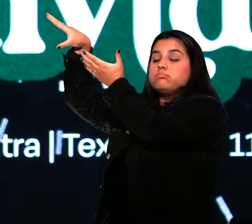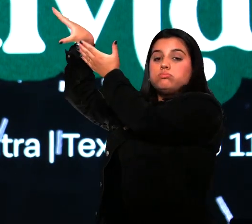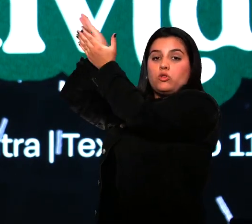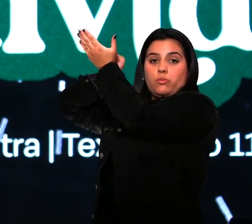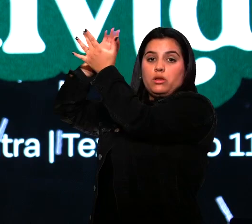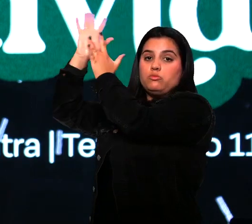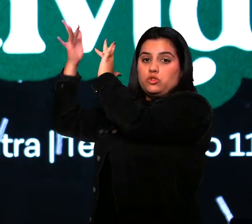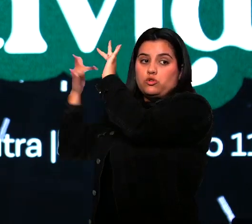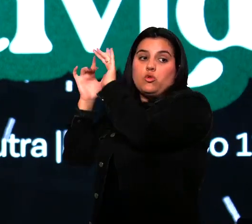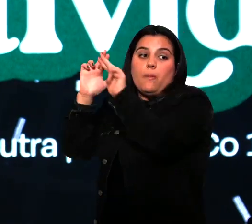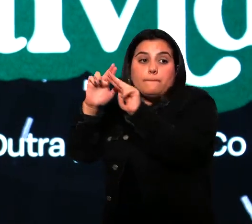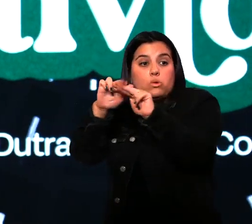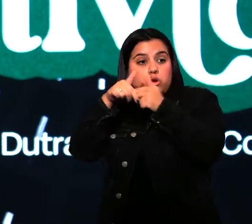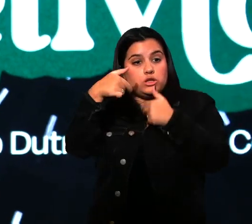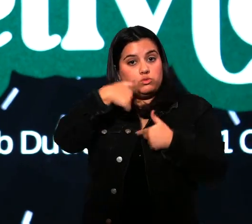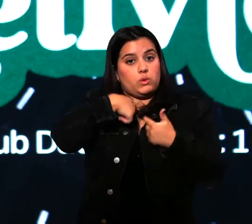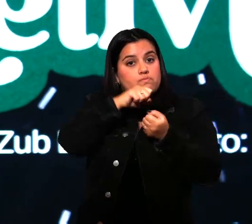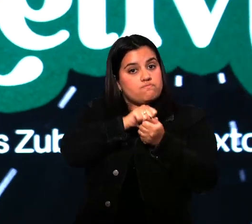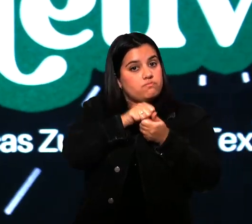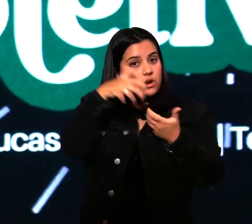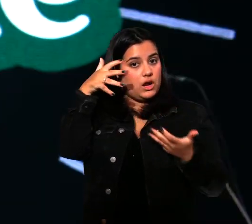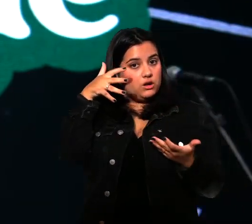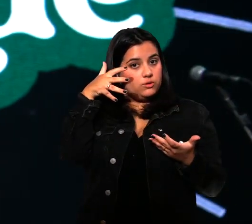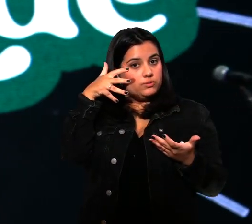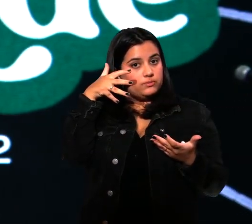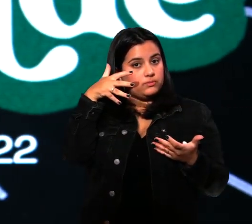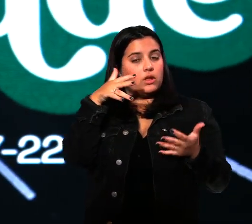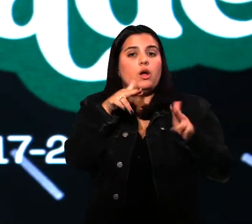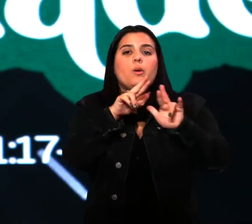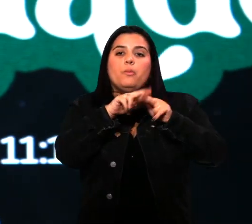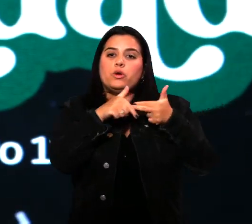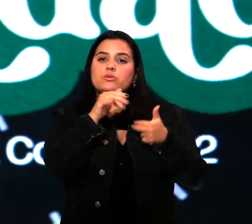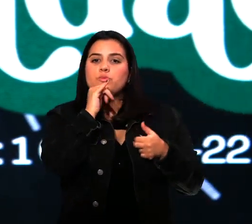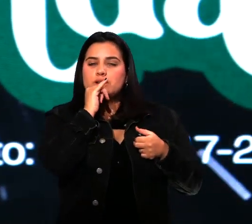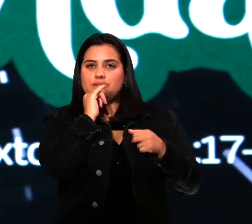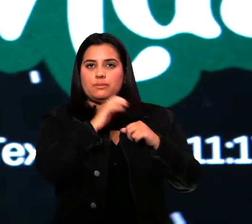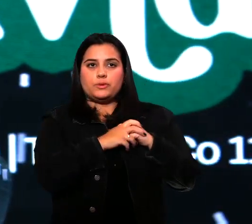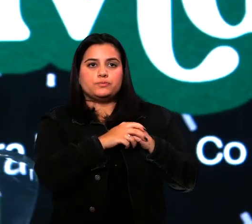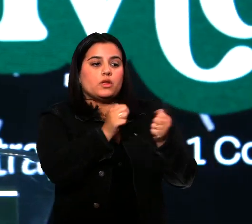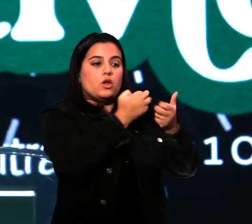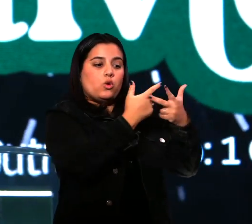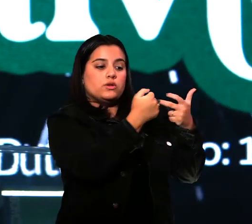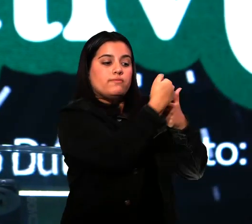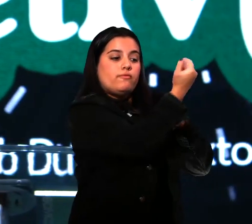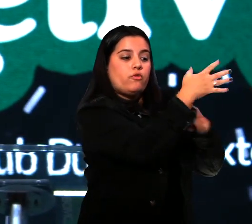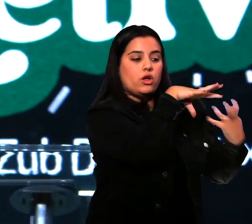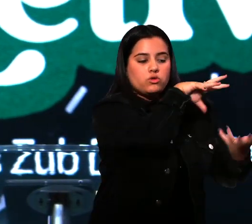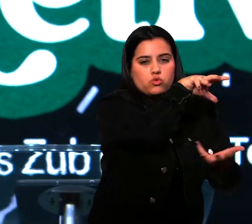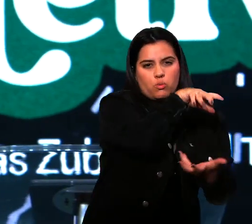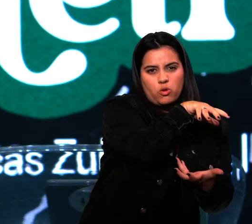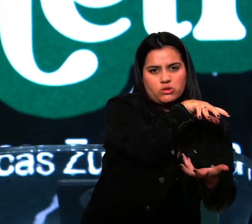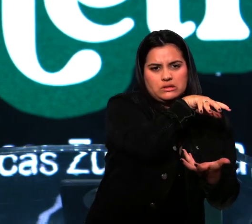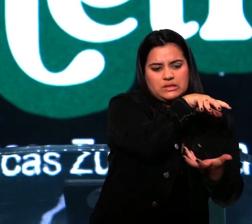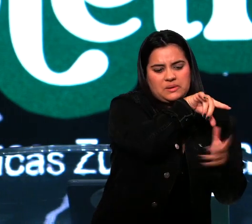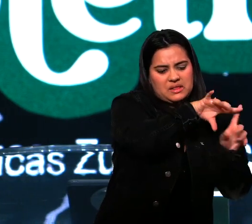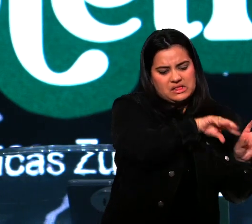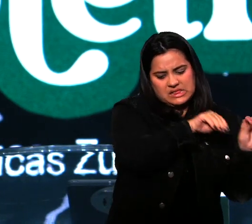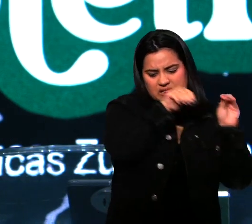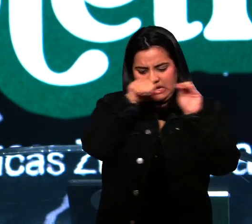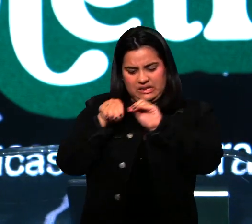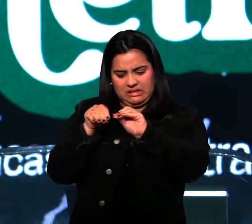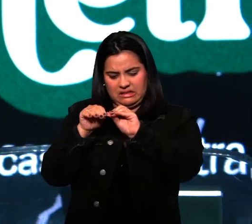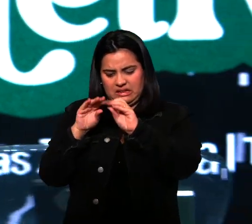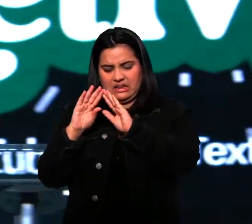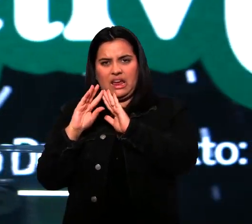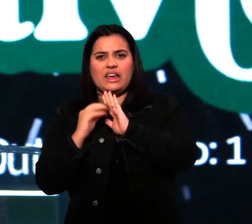quando nós tentamos trazer coisas do mundo esportivo, de fora da igreja, para dentro do contexto da igreja, com relação à maneira de lidar com as